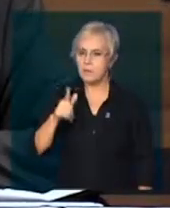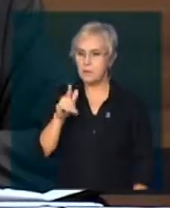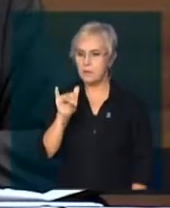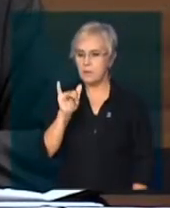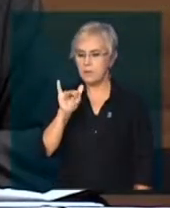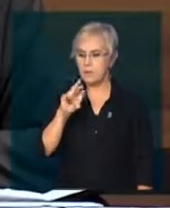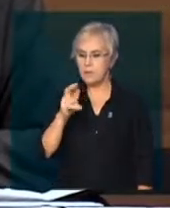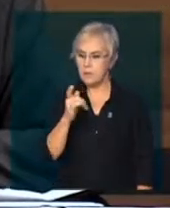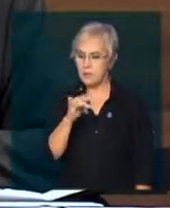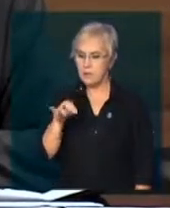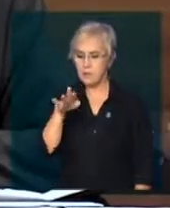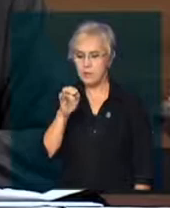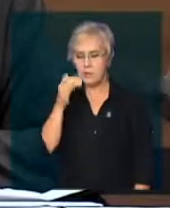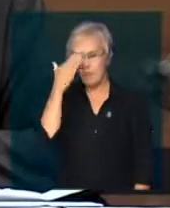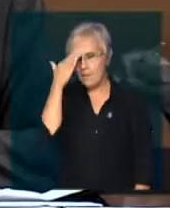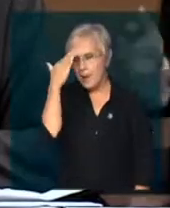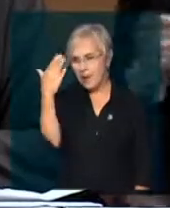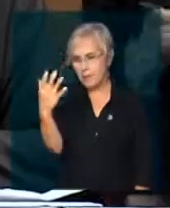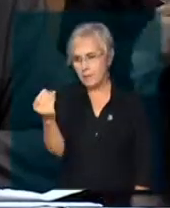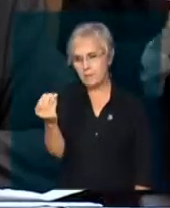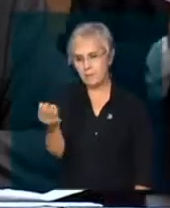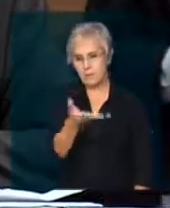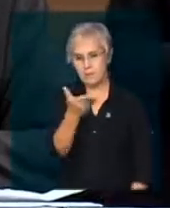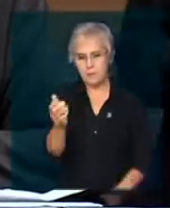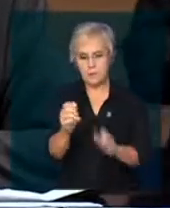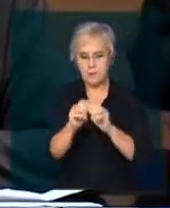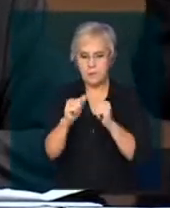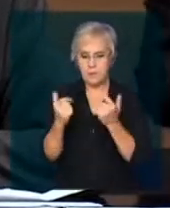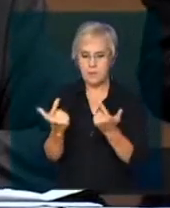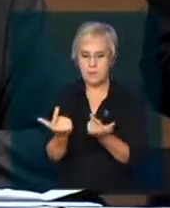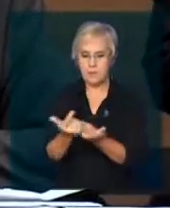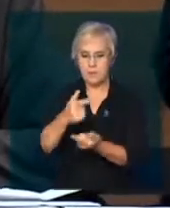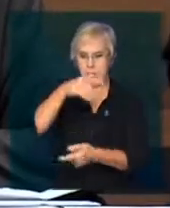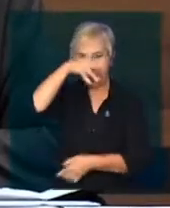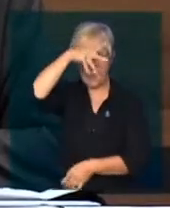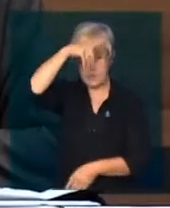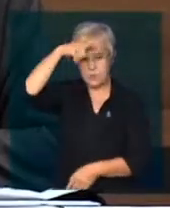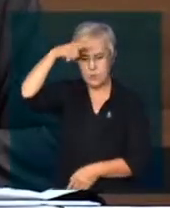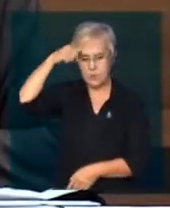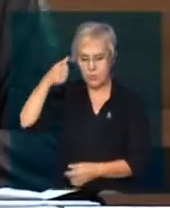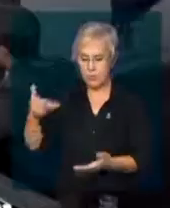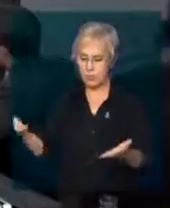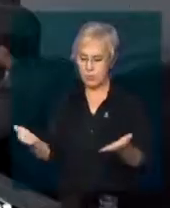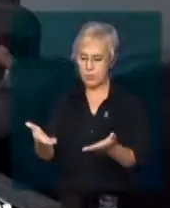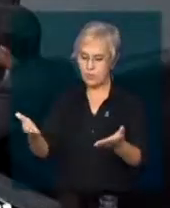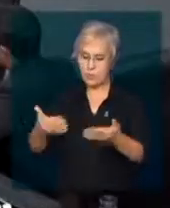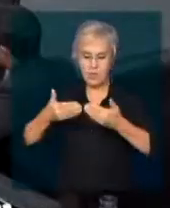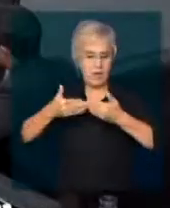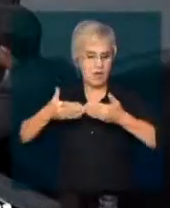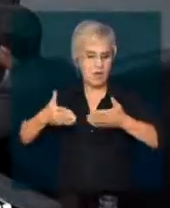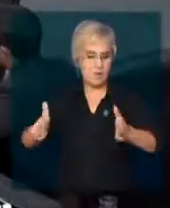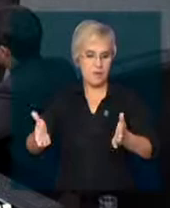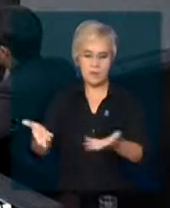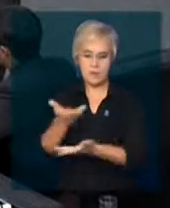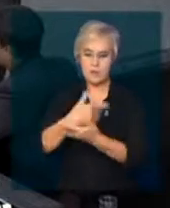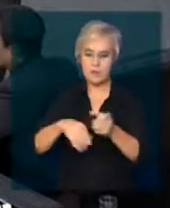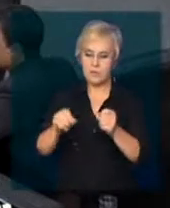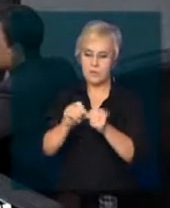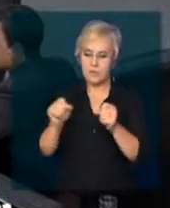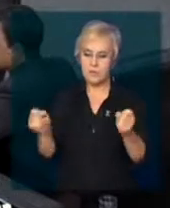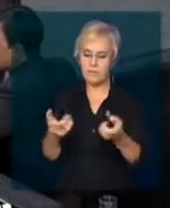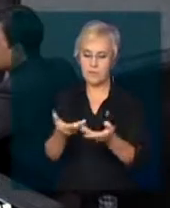agradecer muito à Assembleia Legislativa do Mato Grosso ter aberto as portas e realizado essa